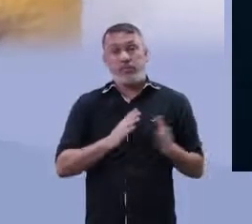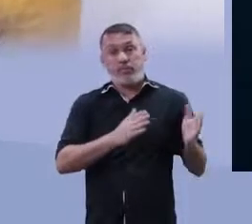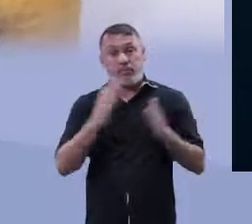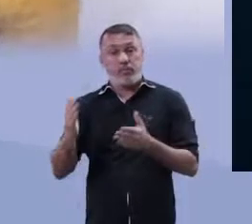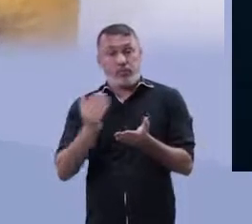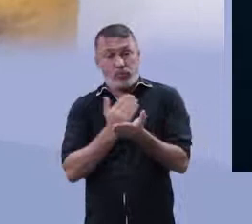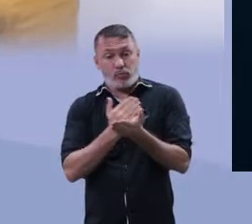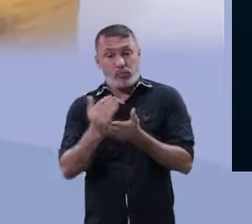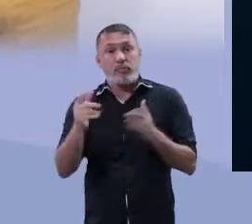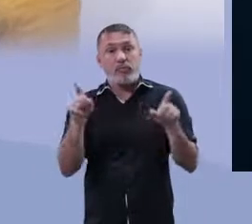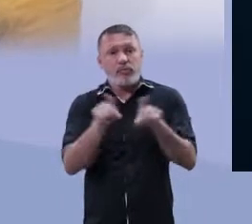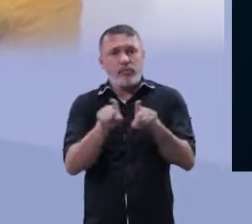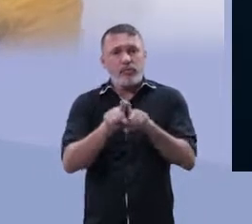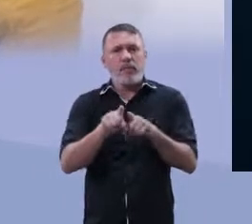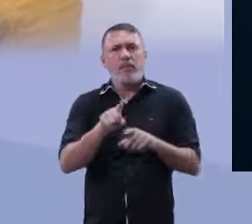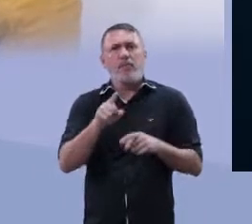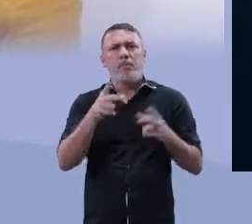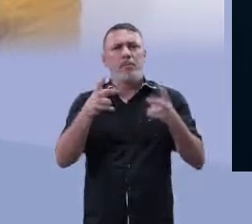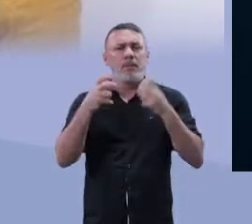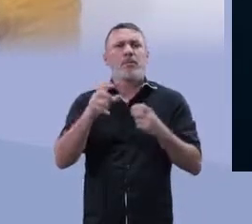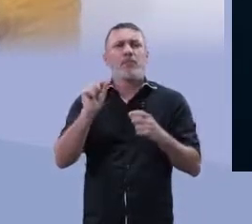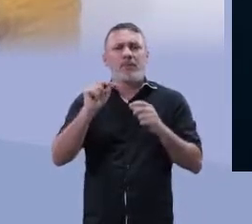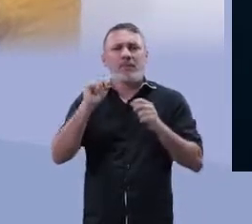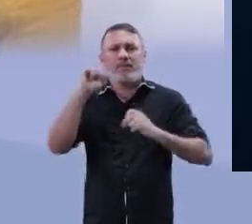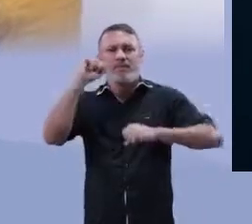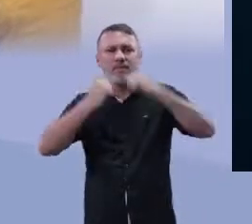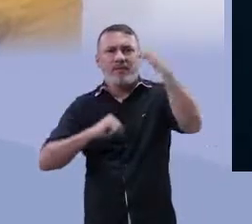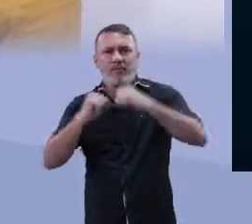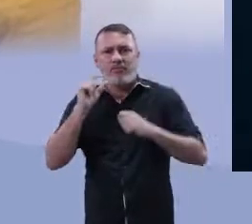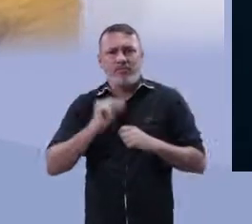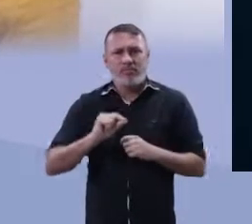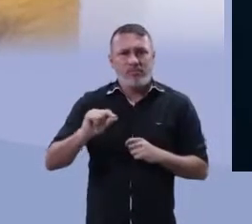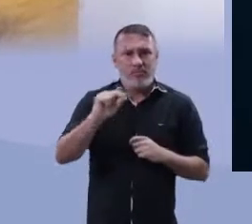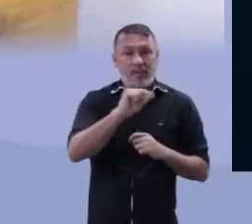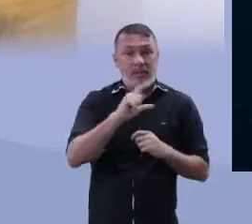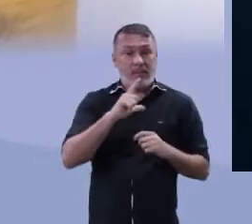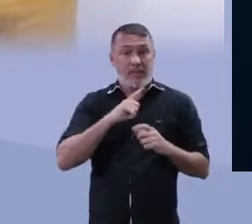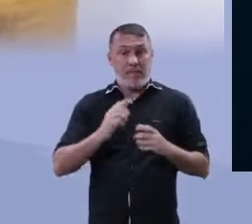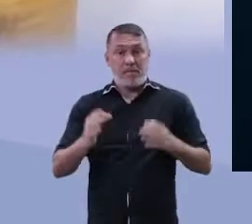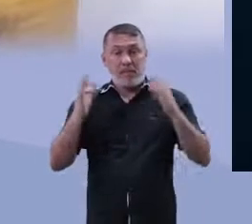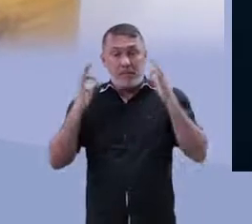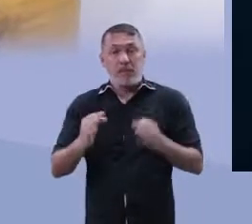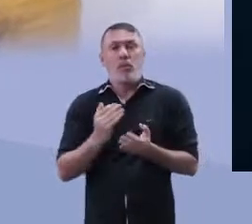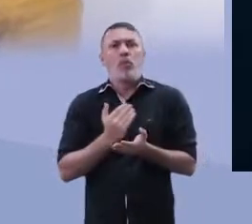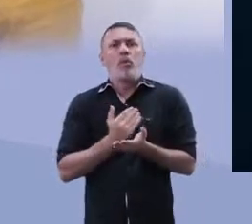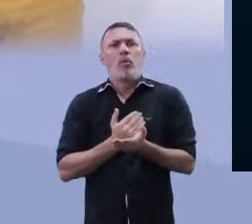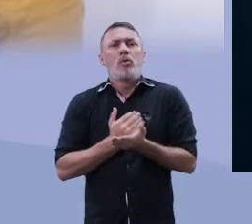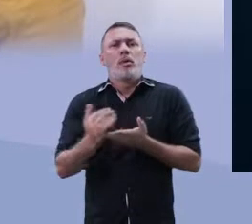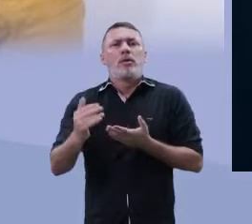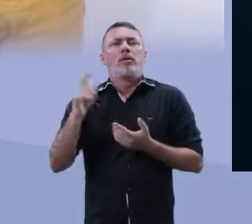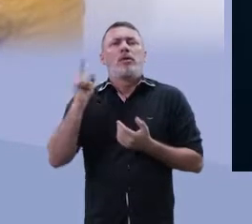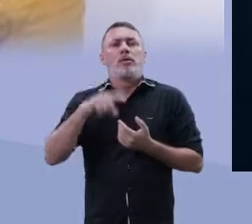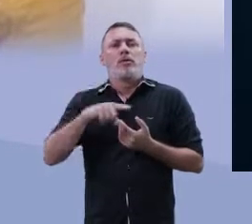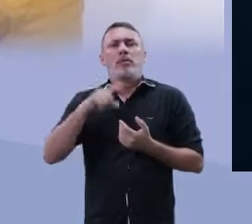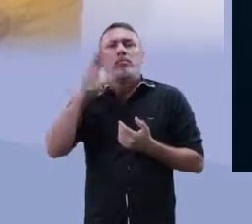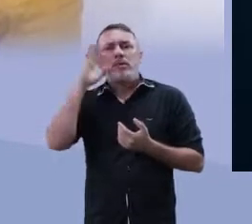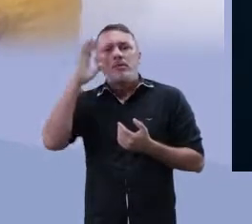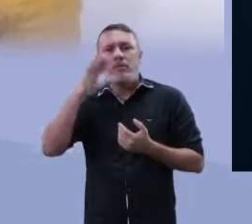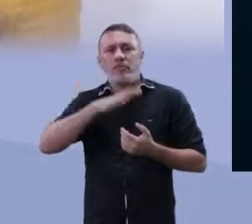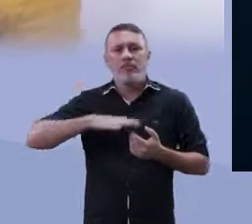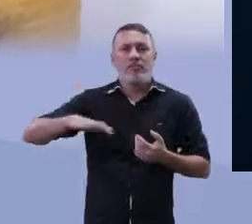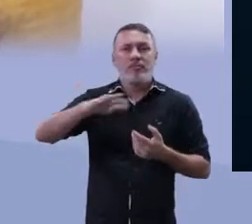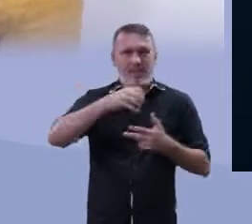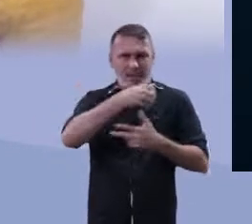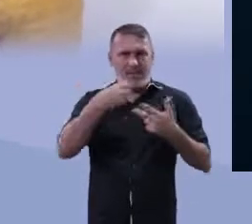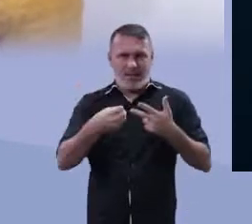Nós vamos começar a ver que a industrialização, ela, quando nós trabalhamos ela de forma efetiva, principalmente para conhecimento relacionado